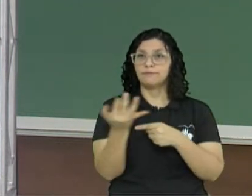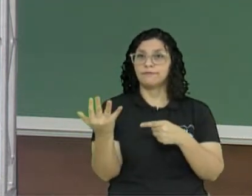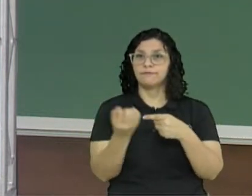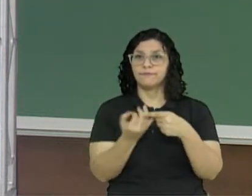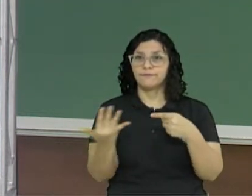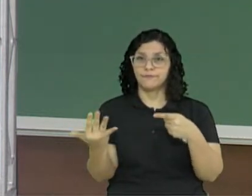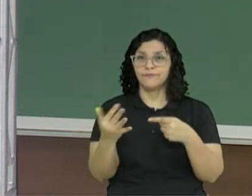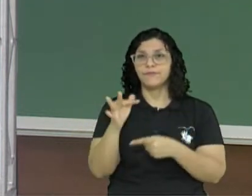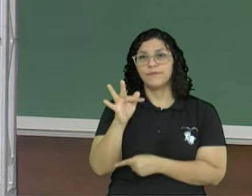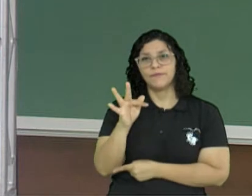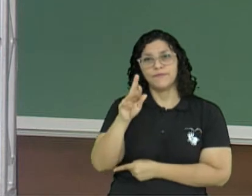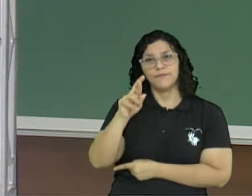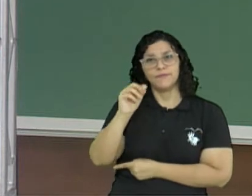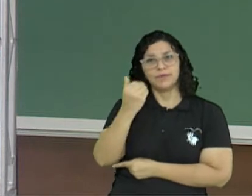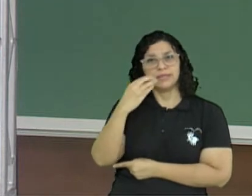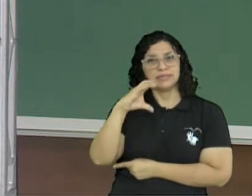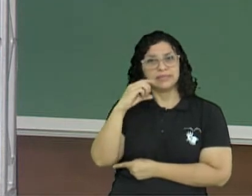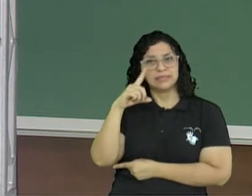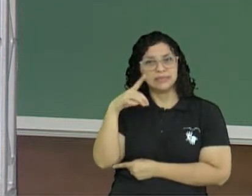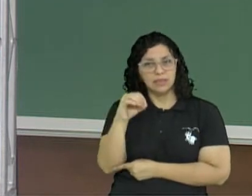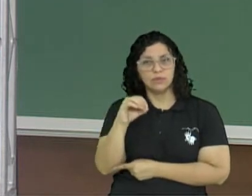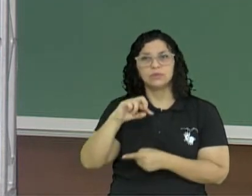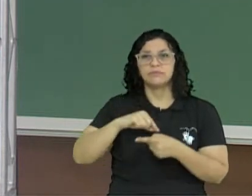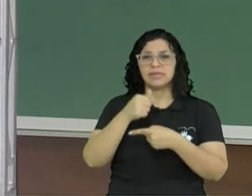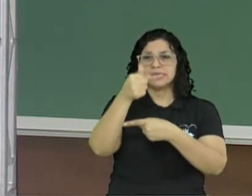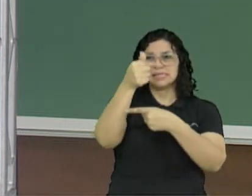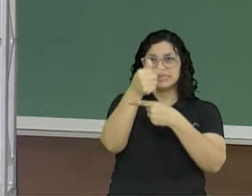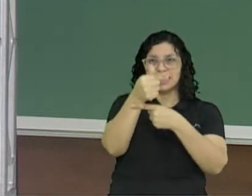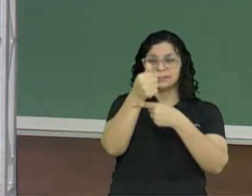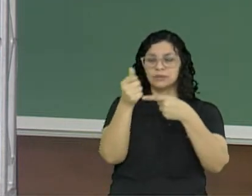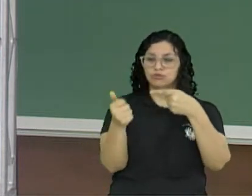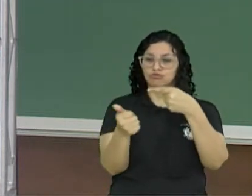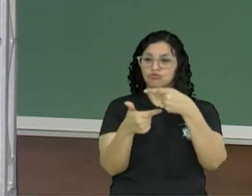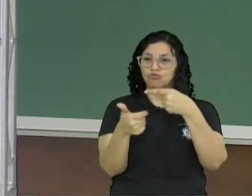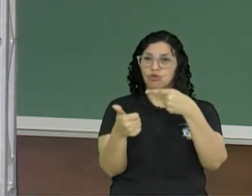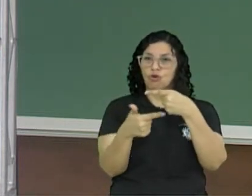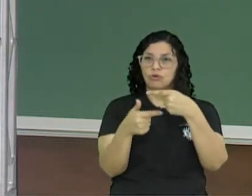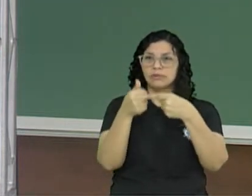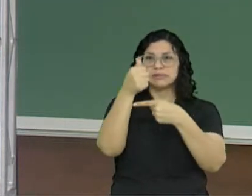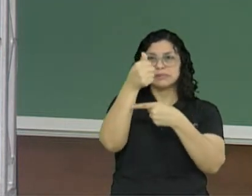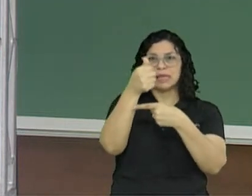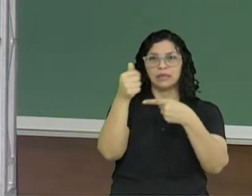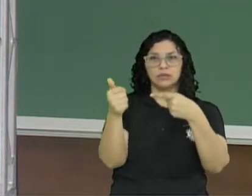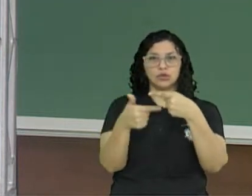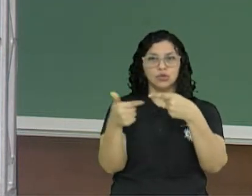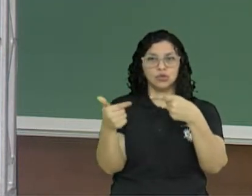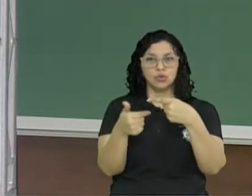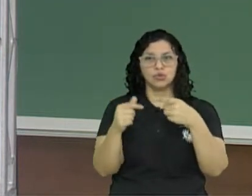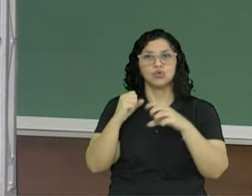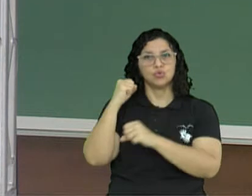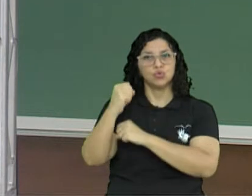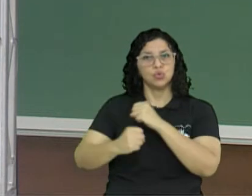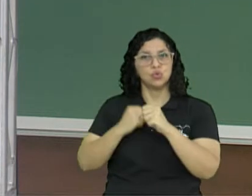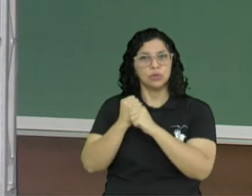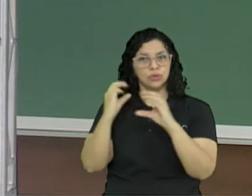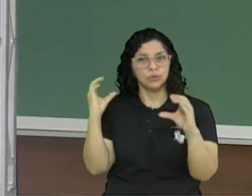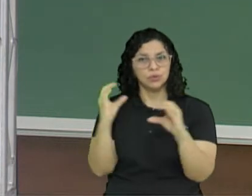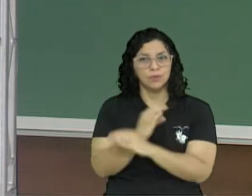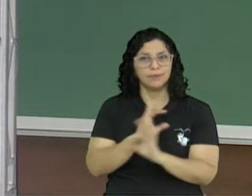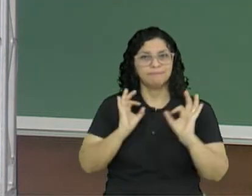desse 13º, esse 13º equivale a 7/12 do todo, do ano todo, do